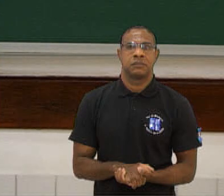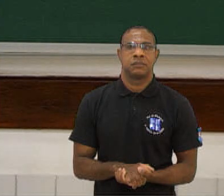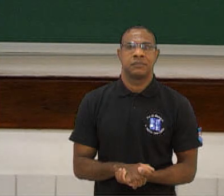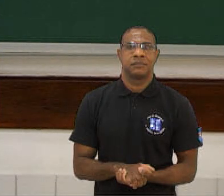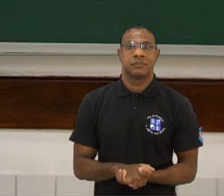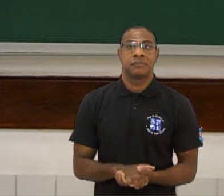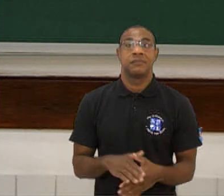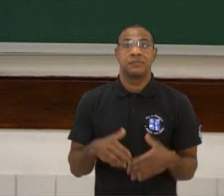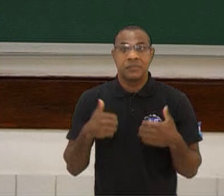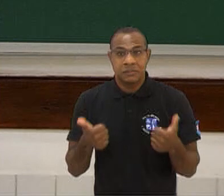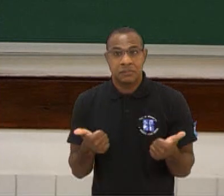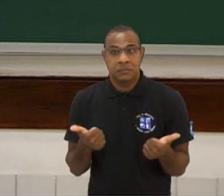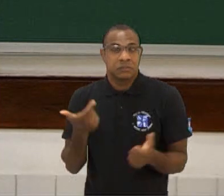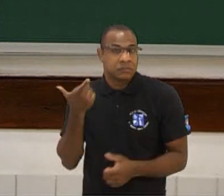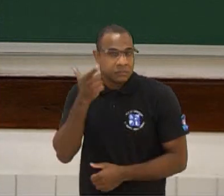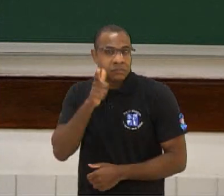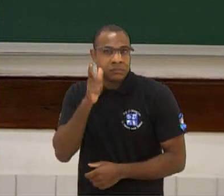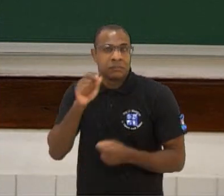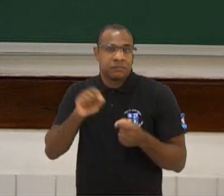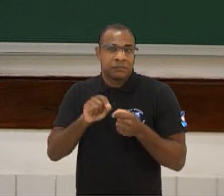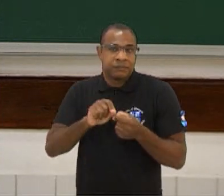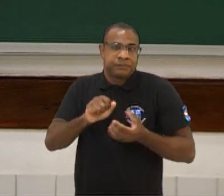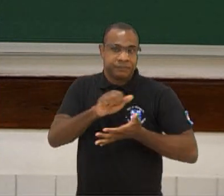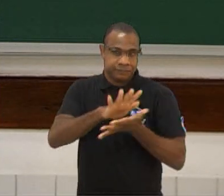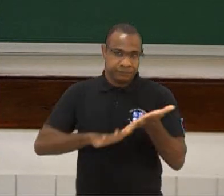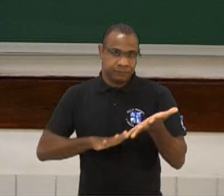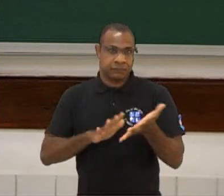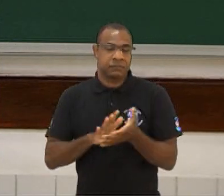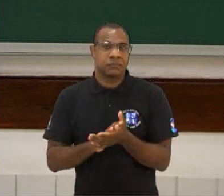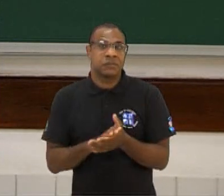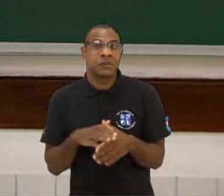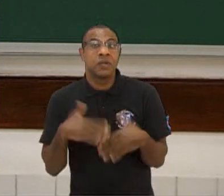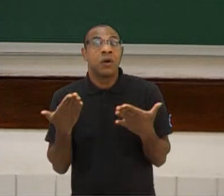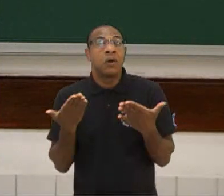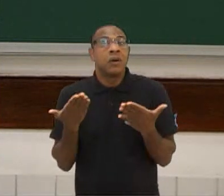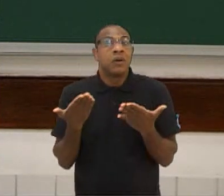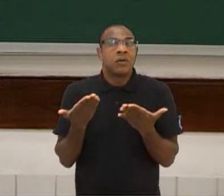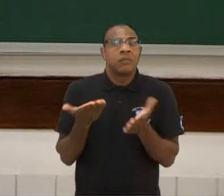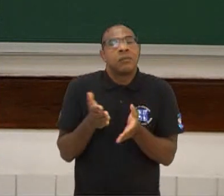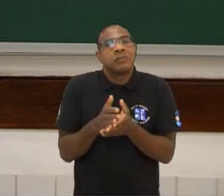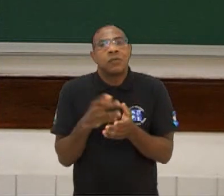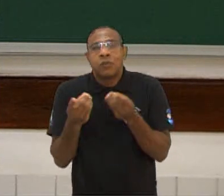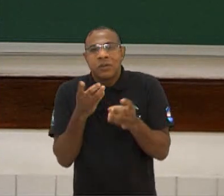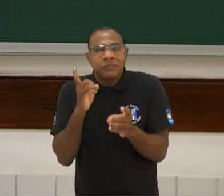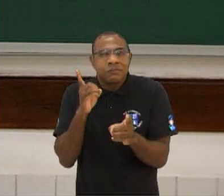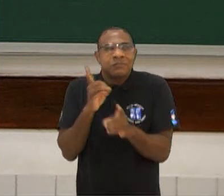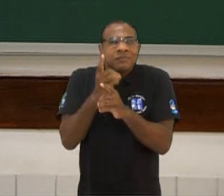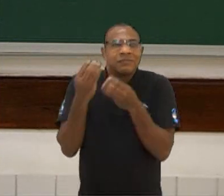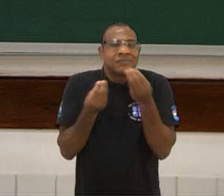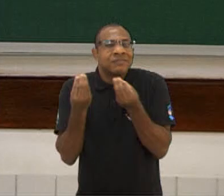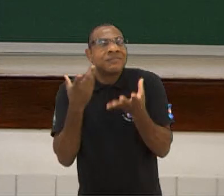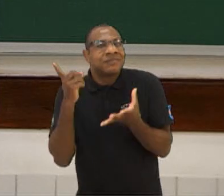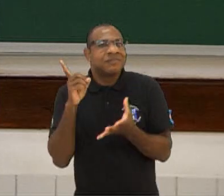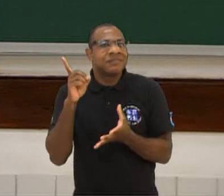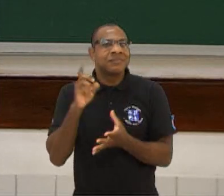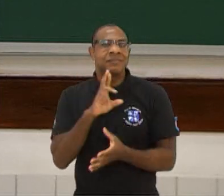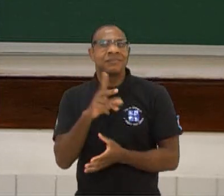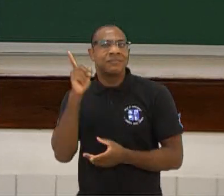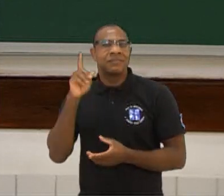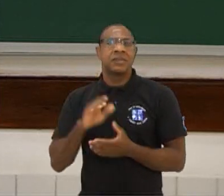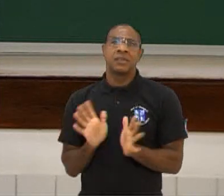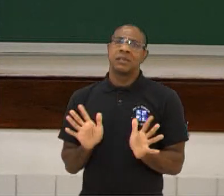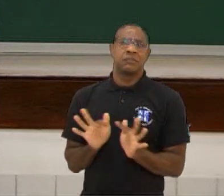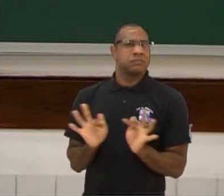E aí, resolveram a questão? Qual é o mistério do nosso ser equino aqui? Né? Gente, é muito simples.